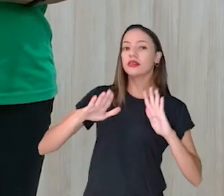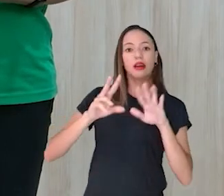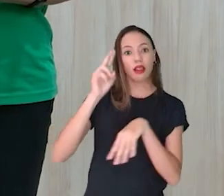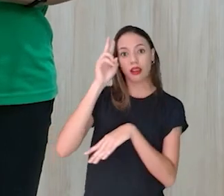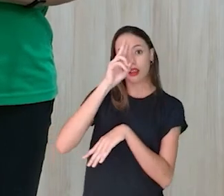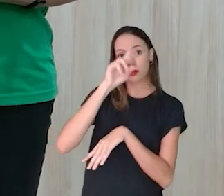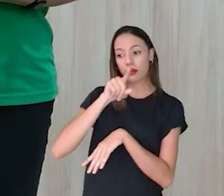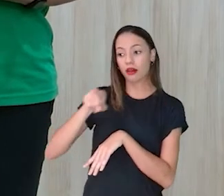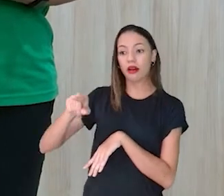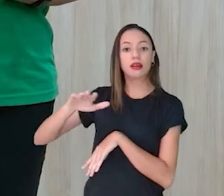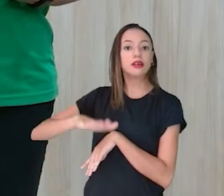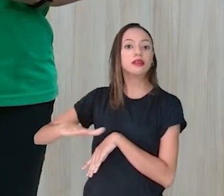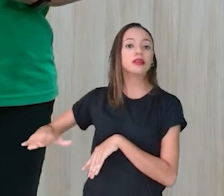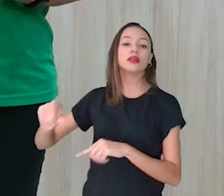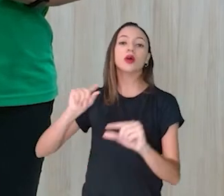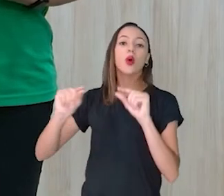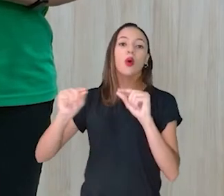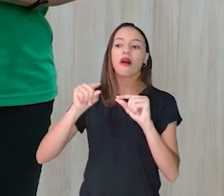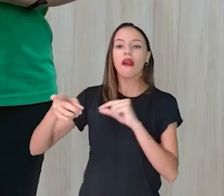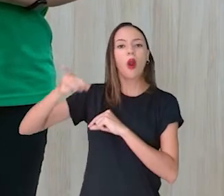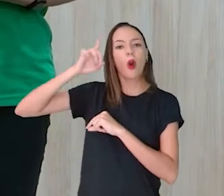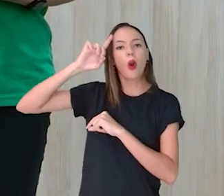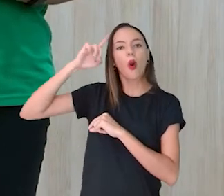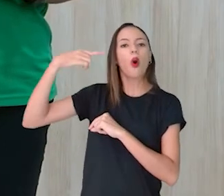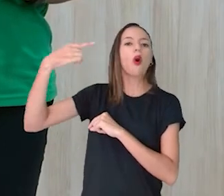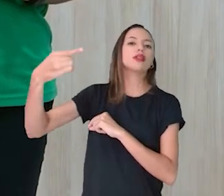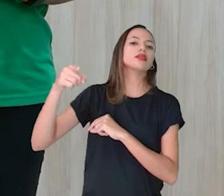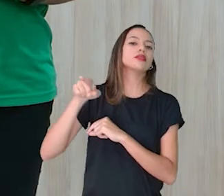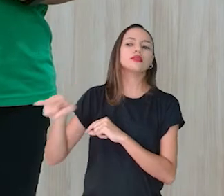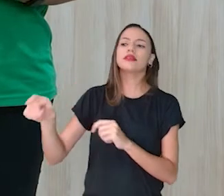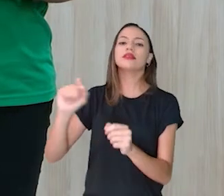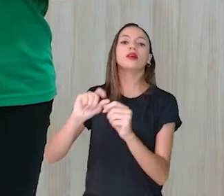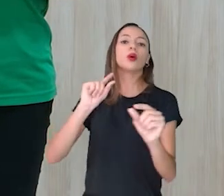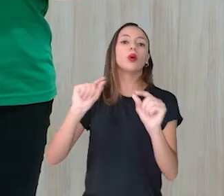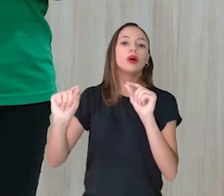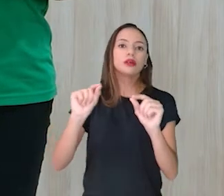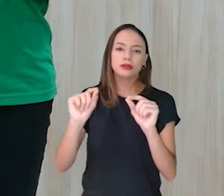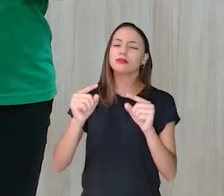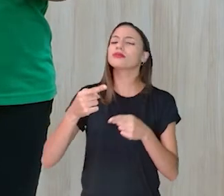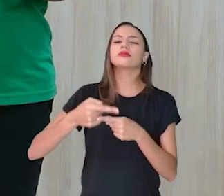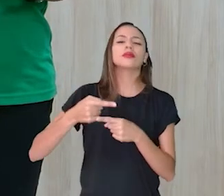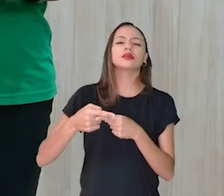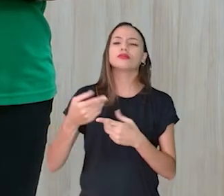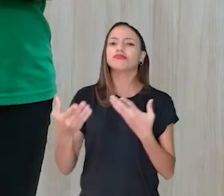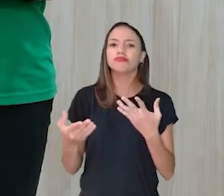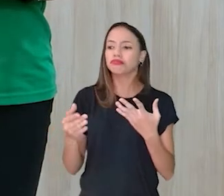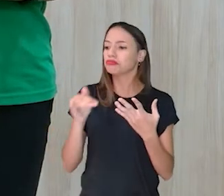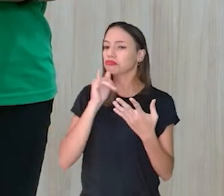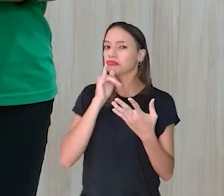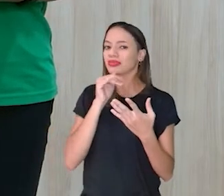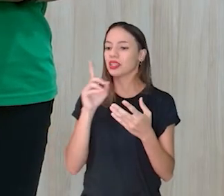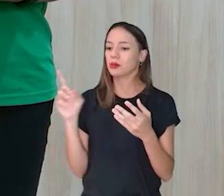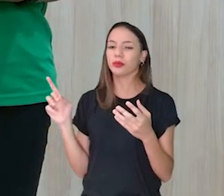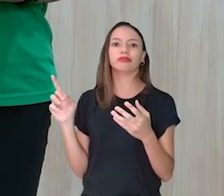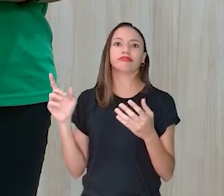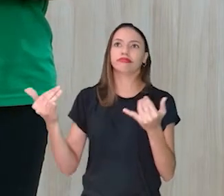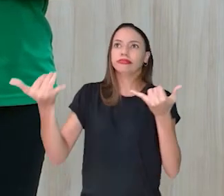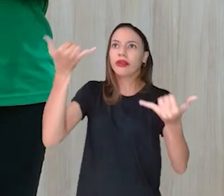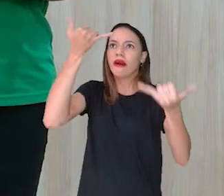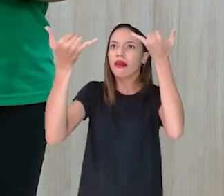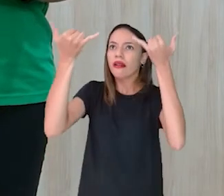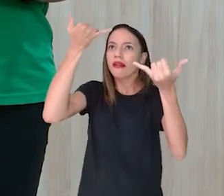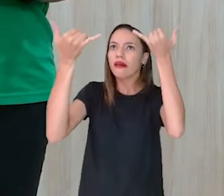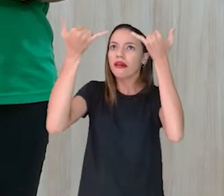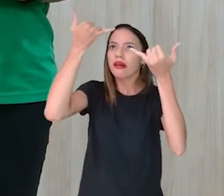dessa criança a rotina dele. O que é que ele fez, até porque toda essa retomada de informação